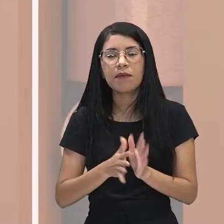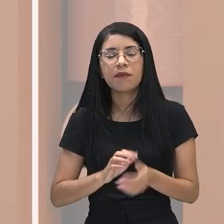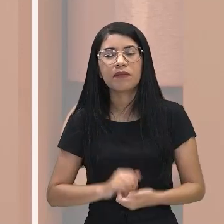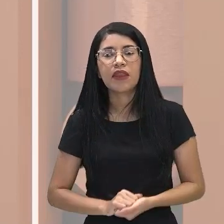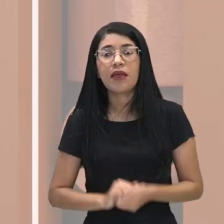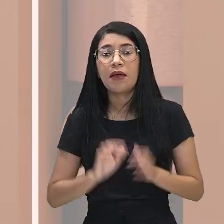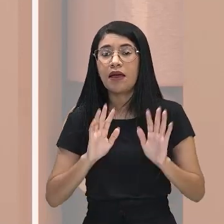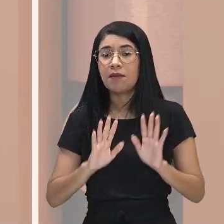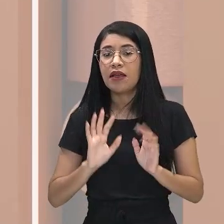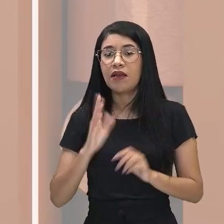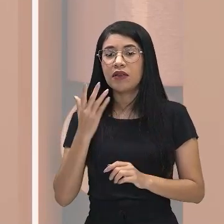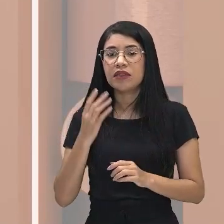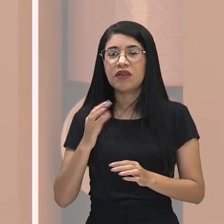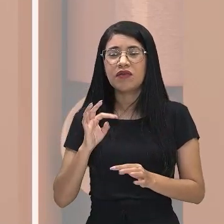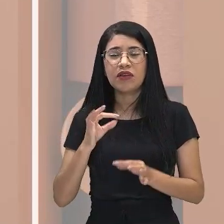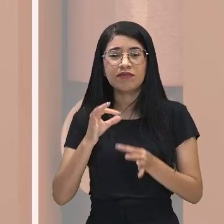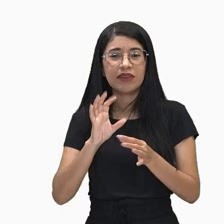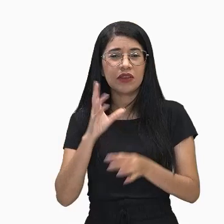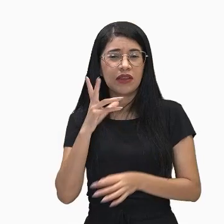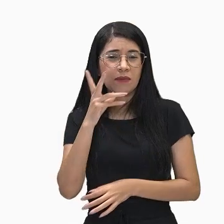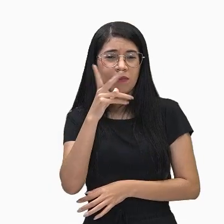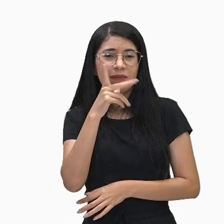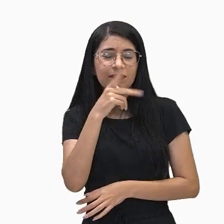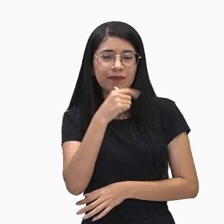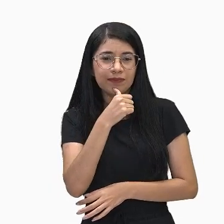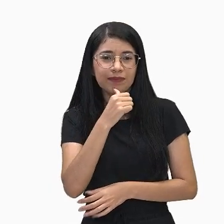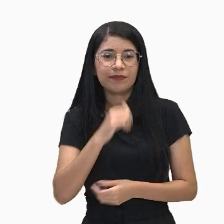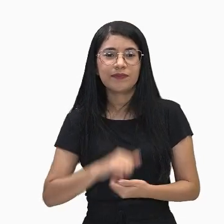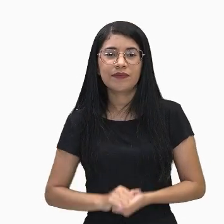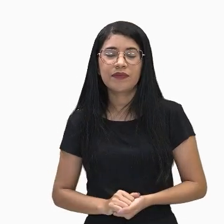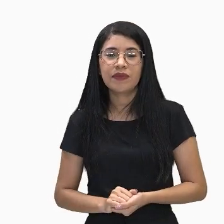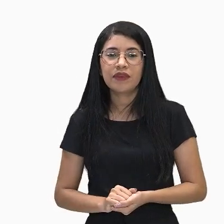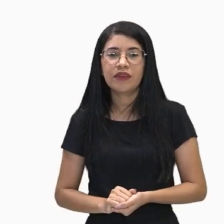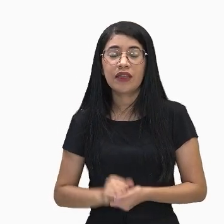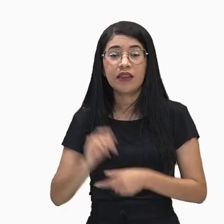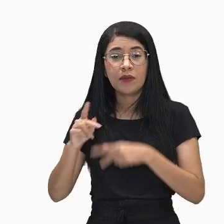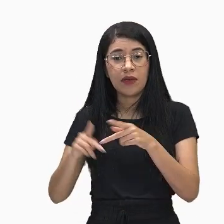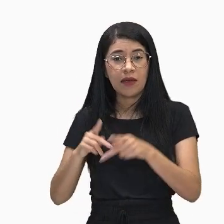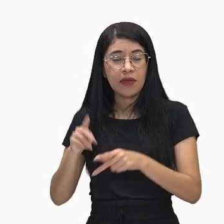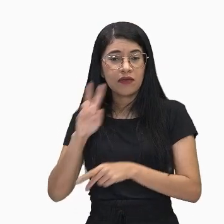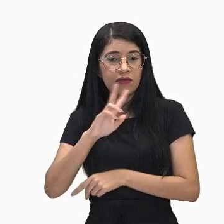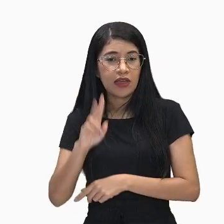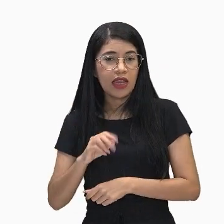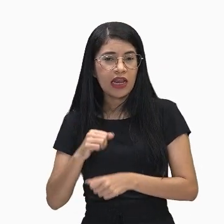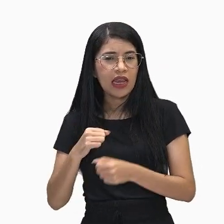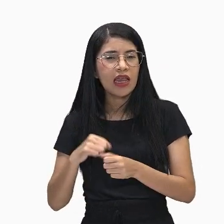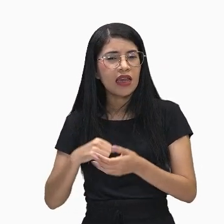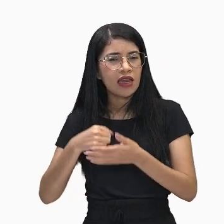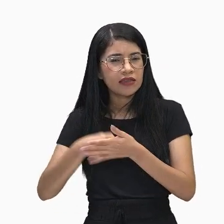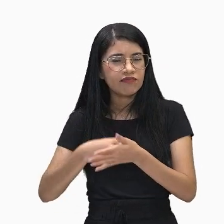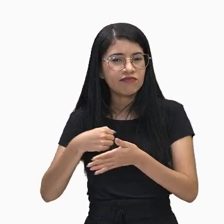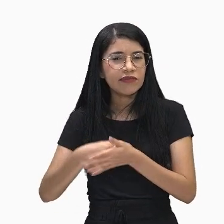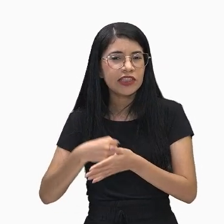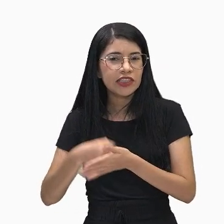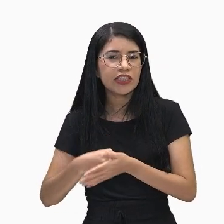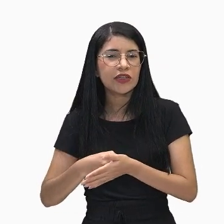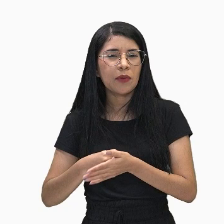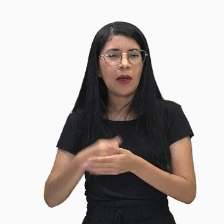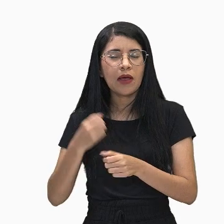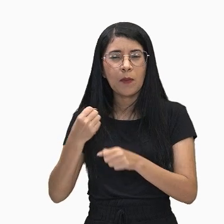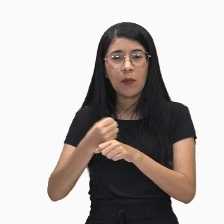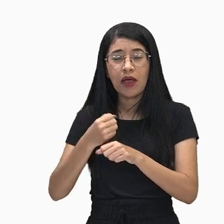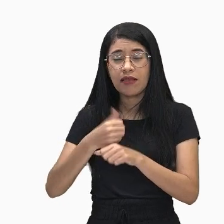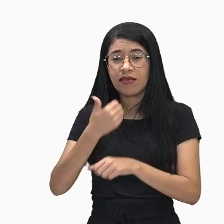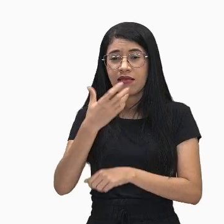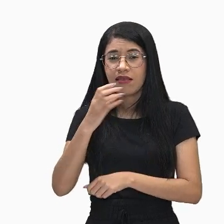gente? Foi uma guerra longa. Vamos ao texto. E o texto fala o seguinte pra gente: os Vietcongs resistiram ao poderio militar por mais